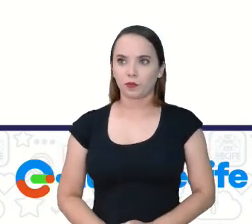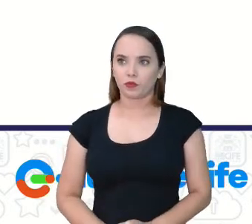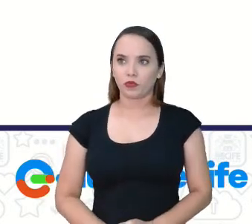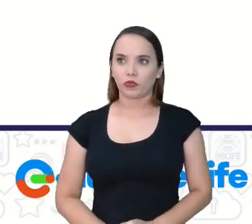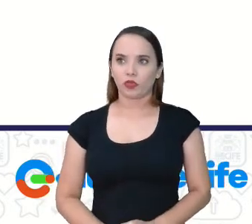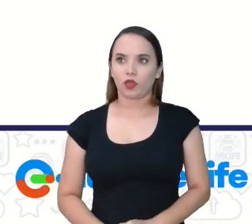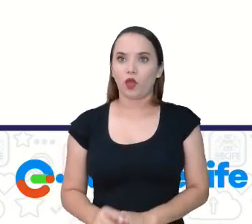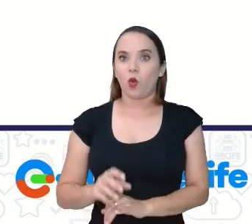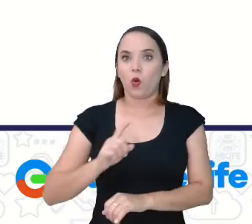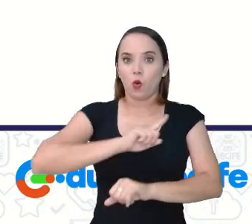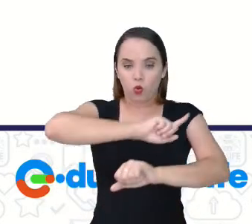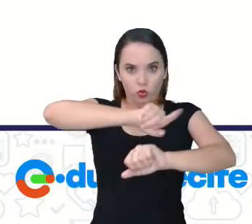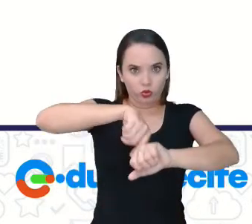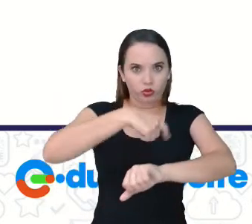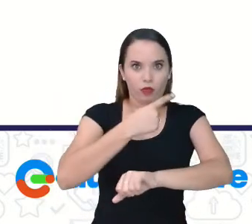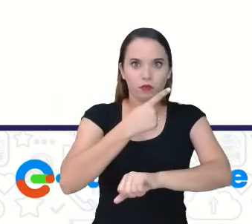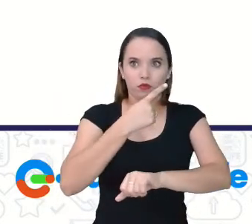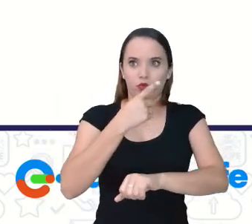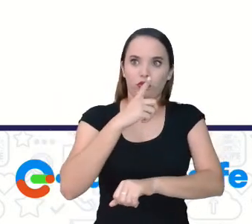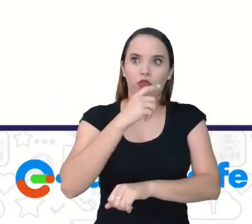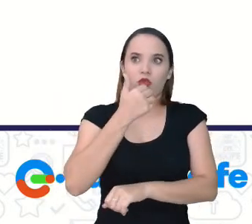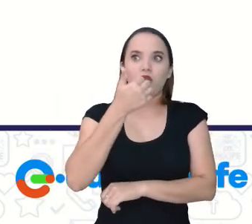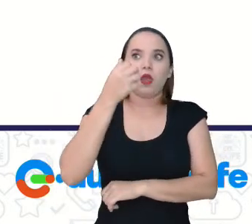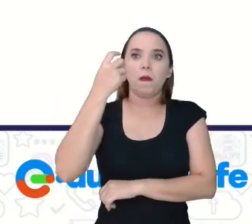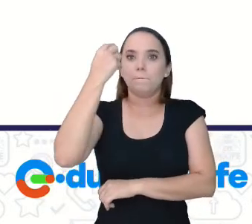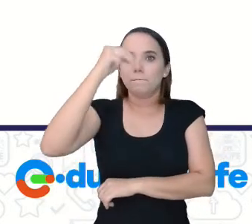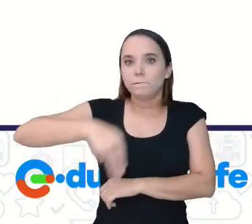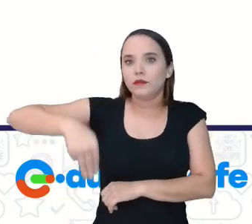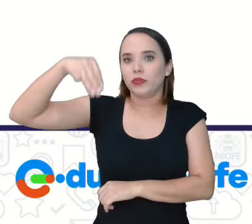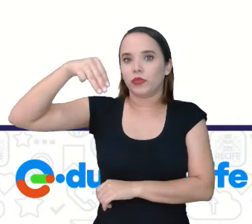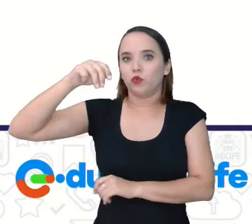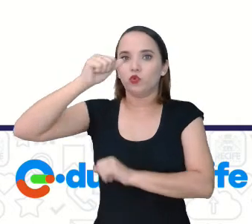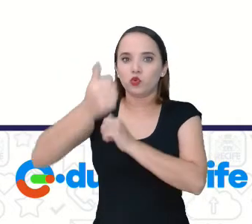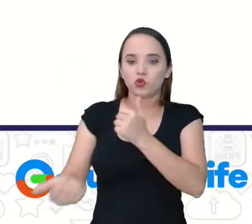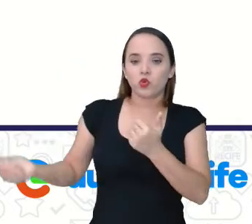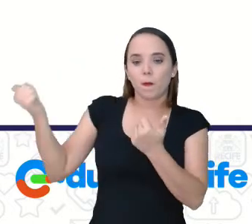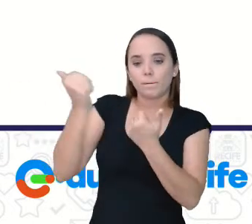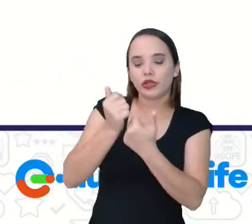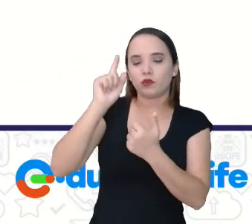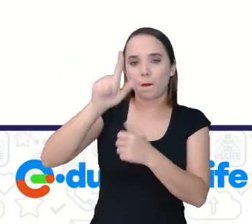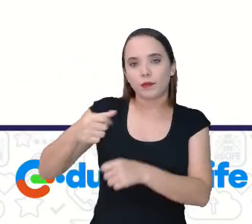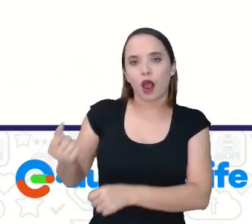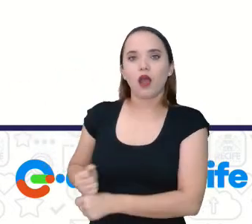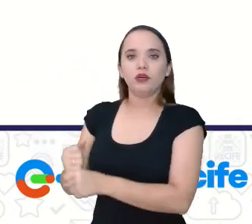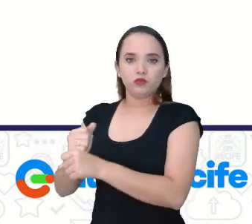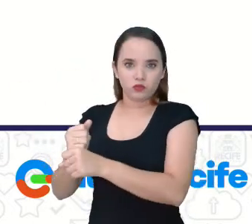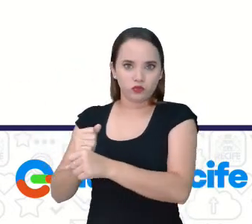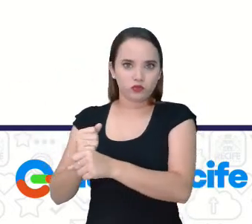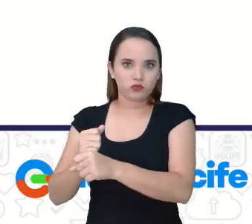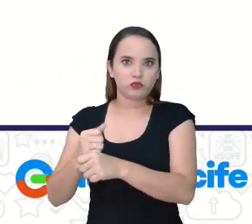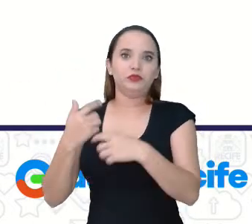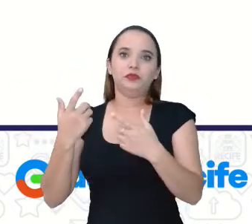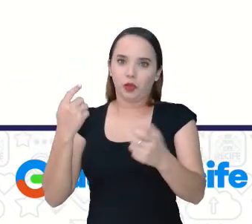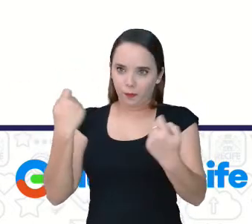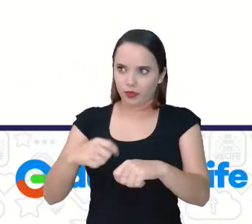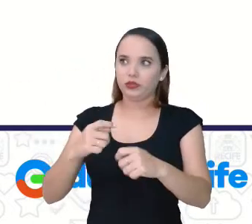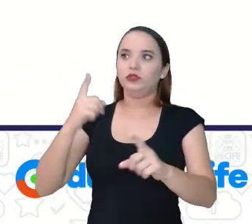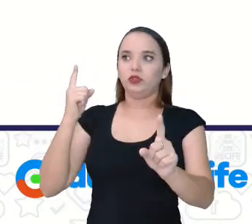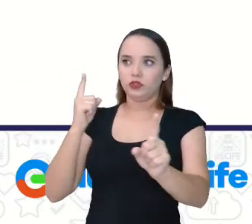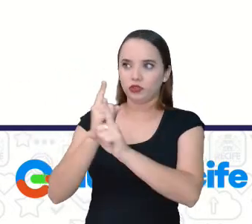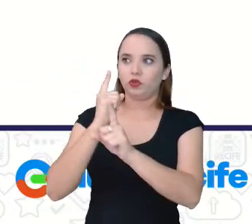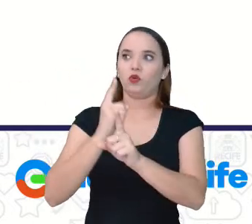esse tempo aqui de minuto, certo, para ano. Então, eu preciso transformar aí e encontrar essa